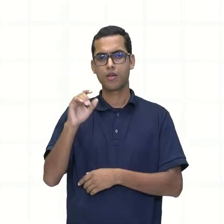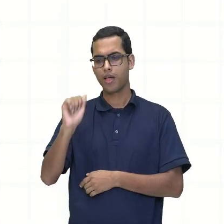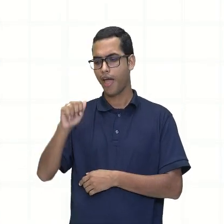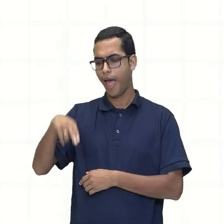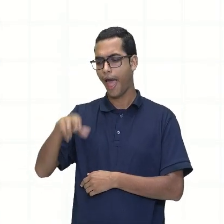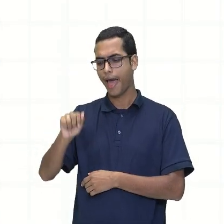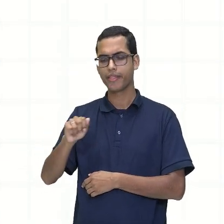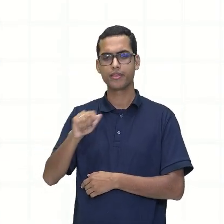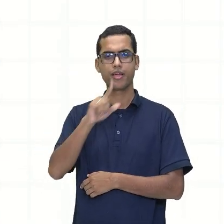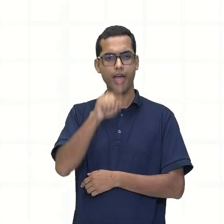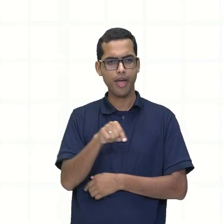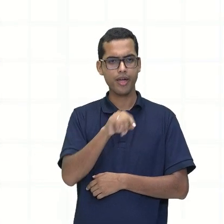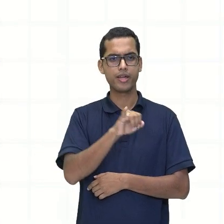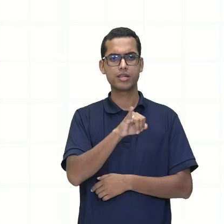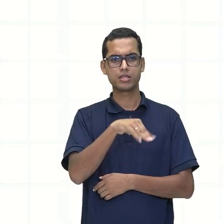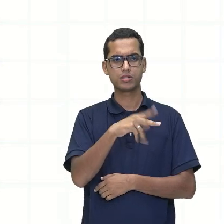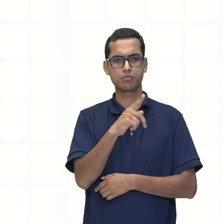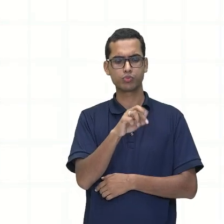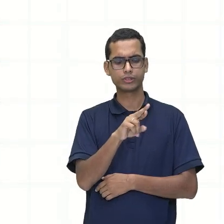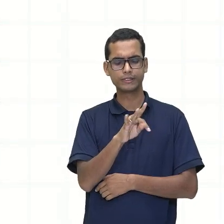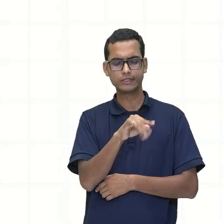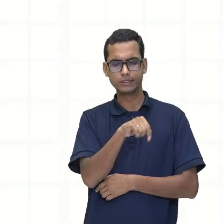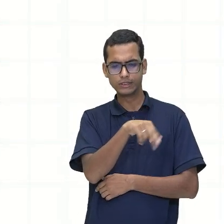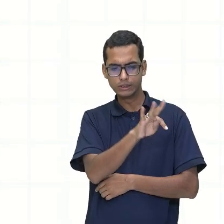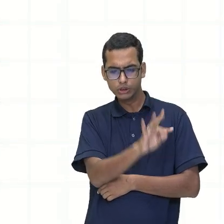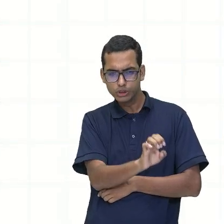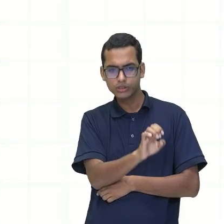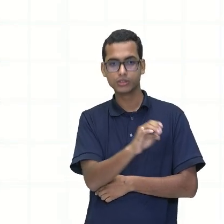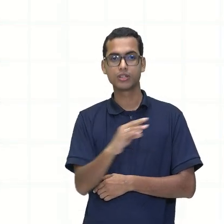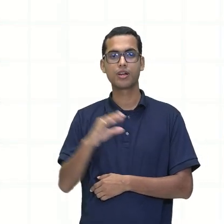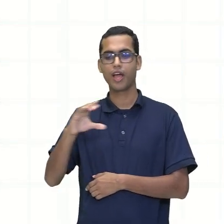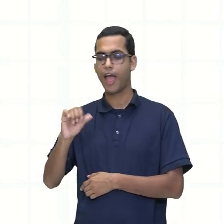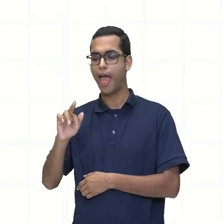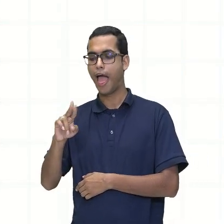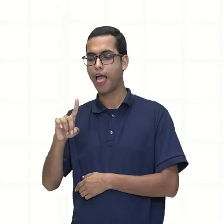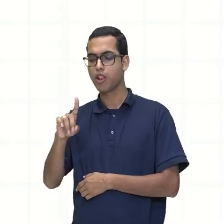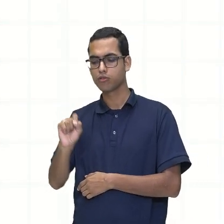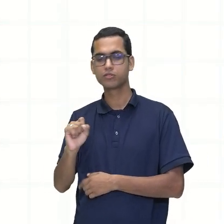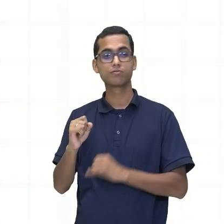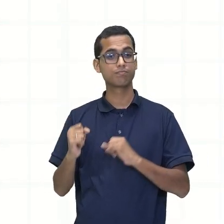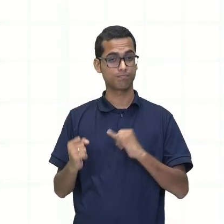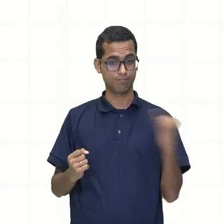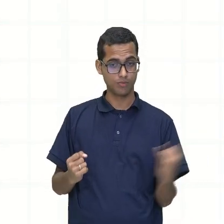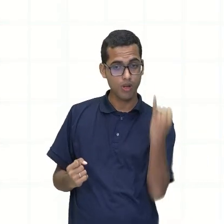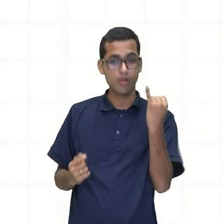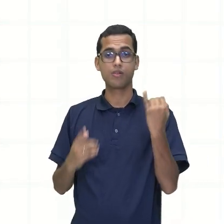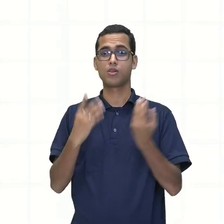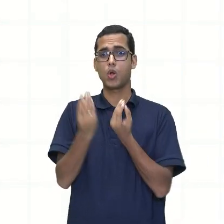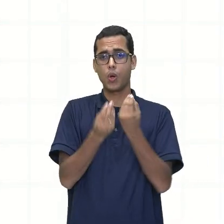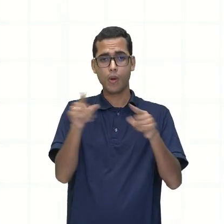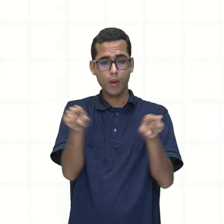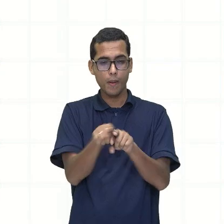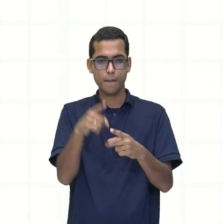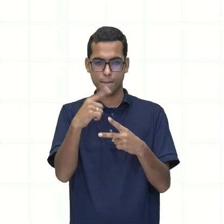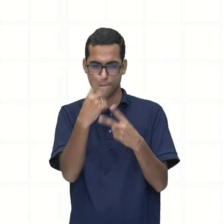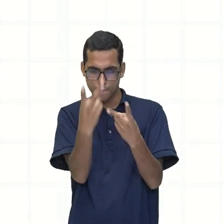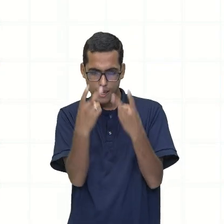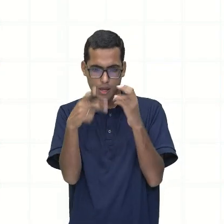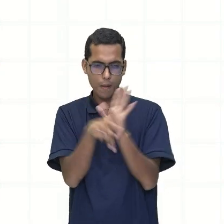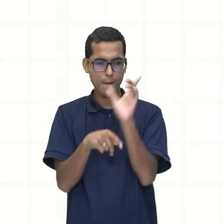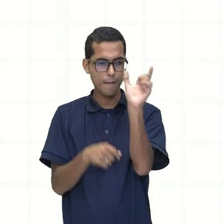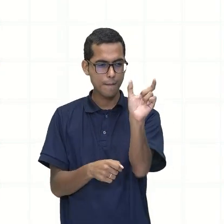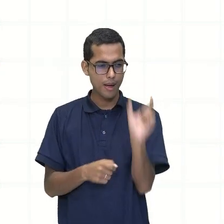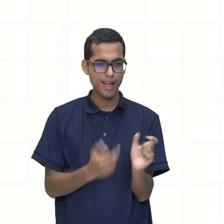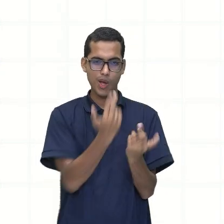importante. Carlos é importante. Então, verifiquem que, novamente, Ana é o quê? Feminino,